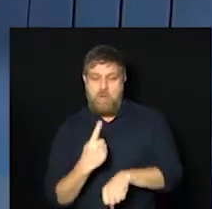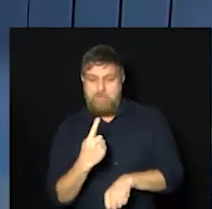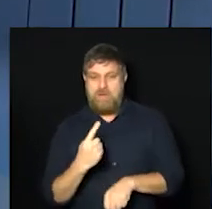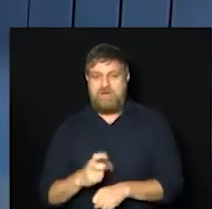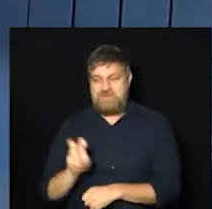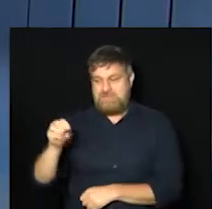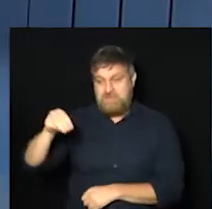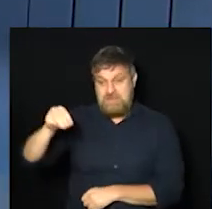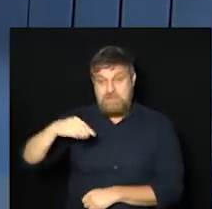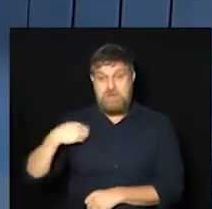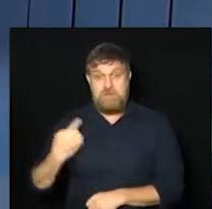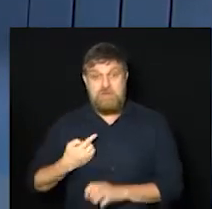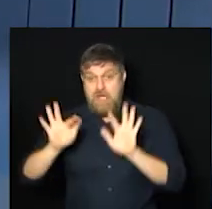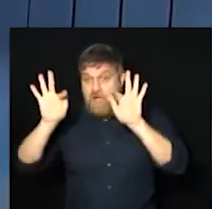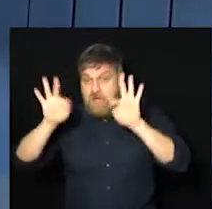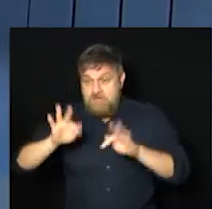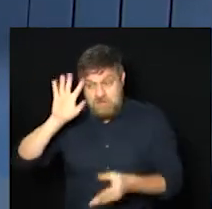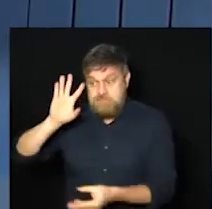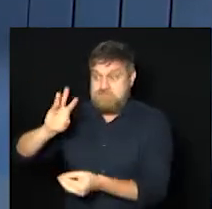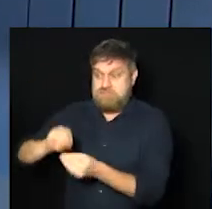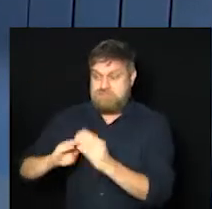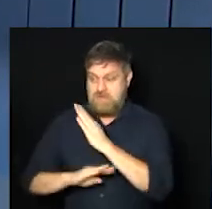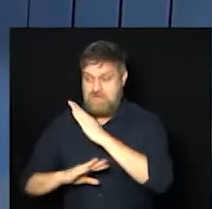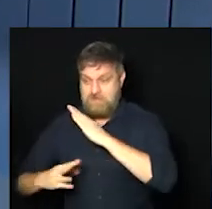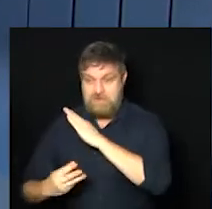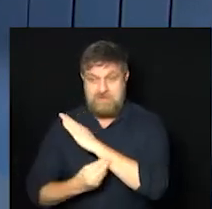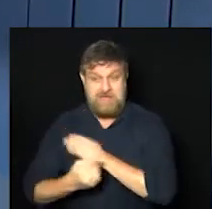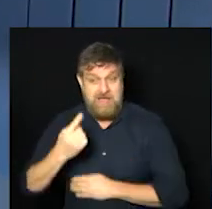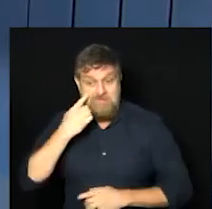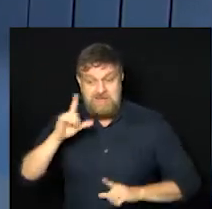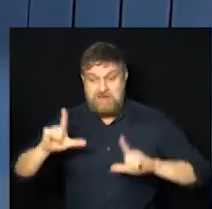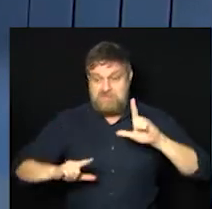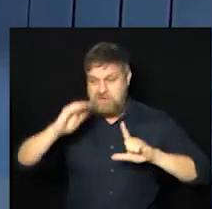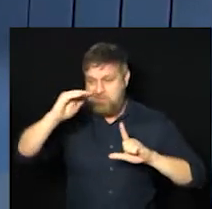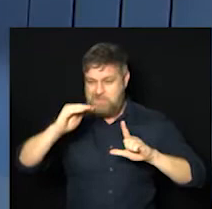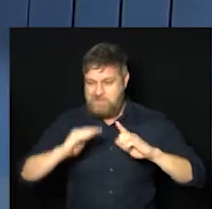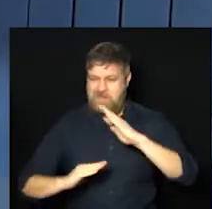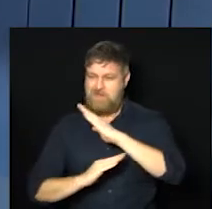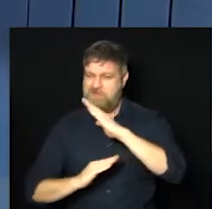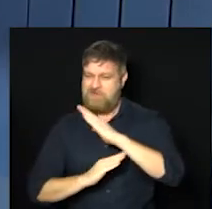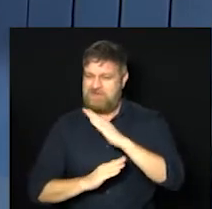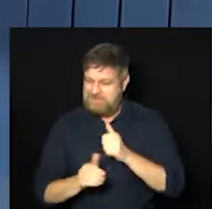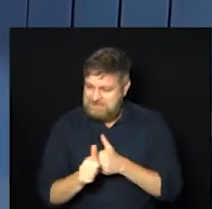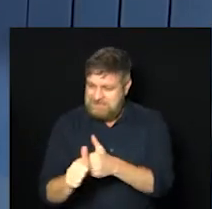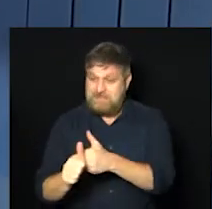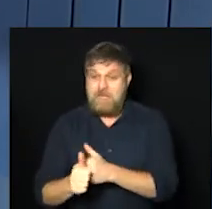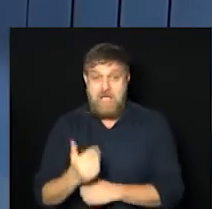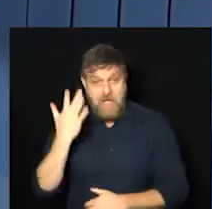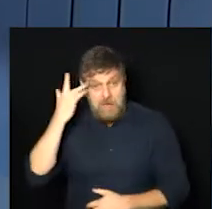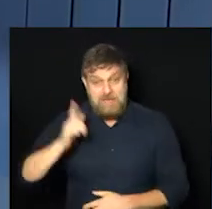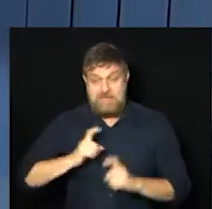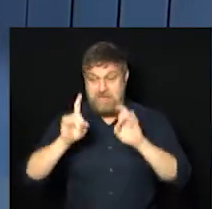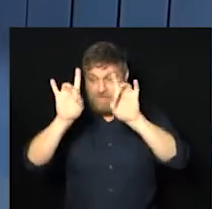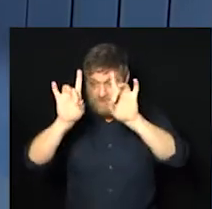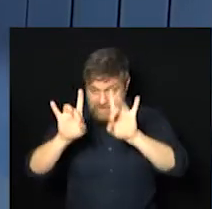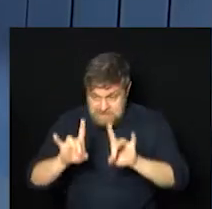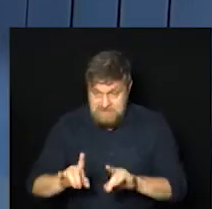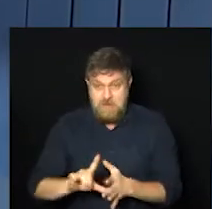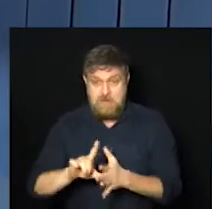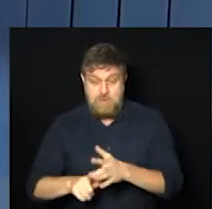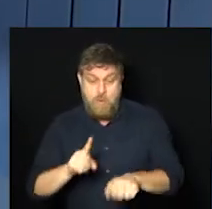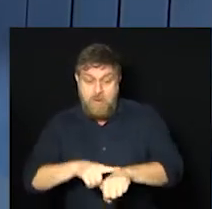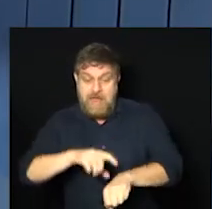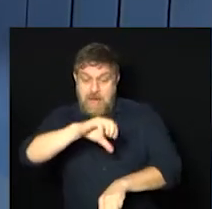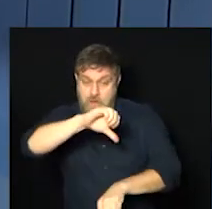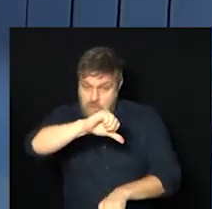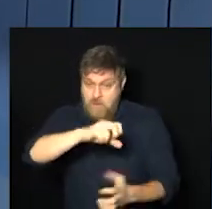1h50, nós precisamos encerrar aqui o Câmara Total. Continue na programação da TV Câmara Campinas, amanhã com as reuniões extraordinárias a partir das